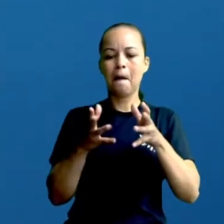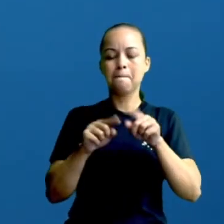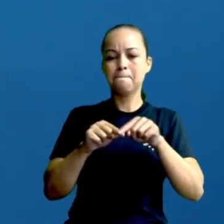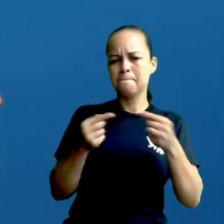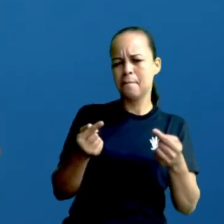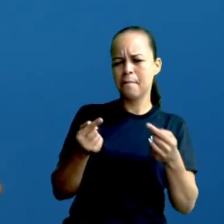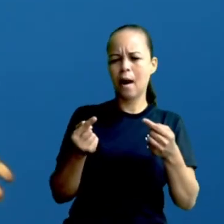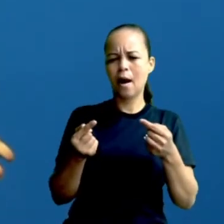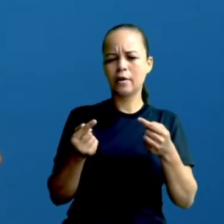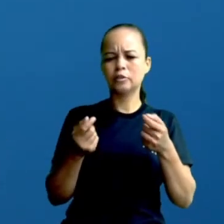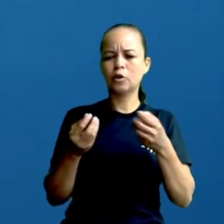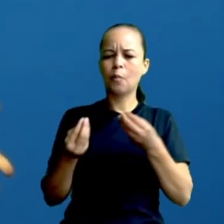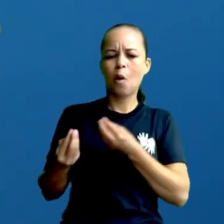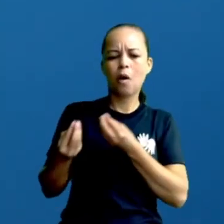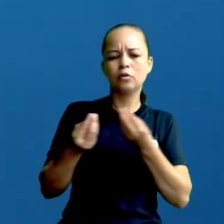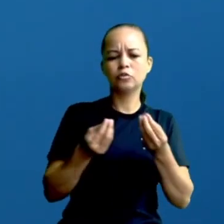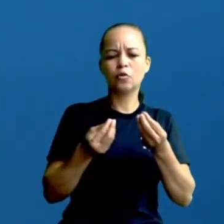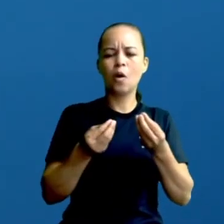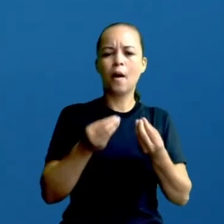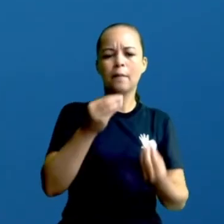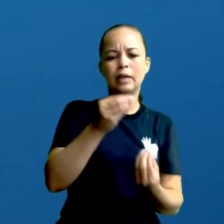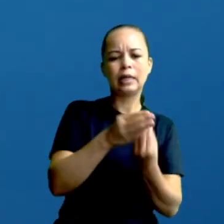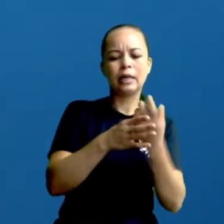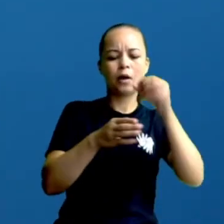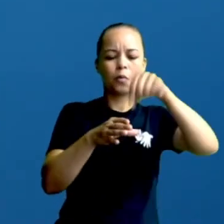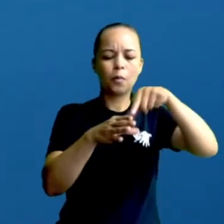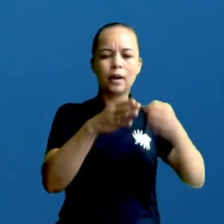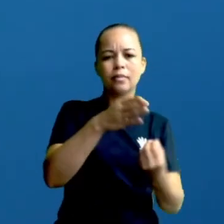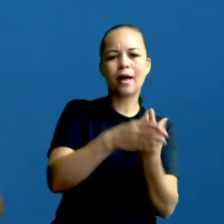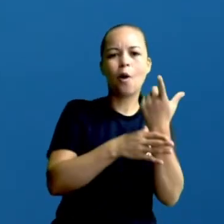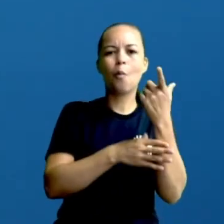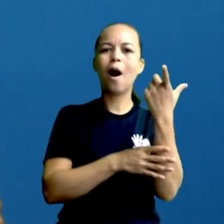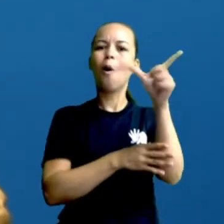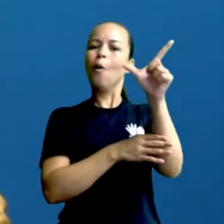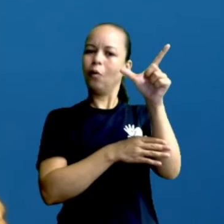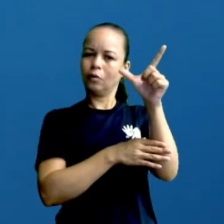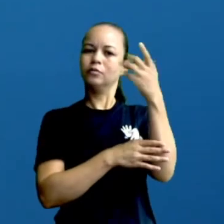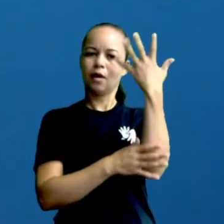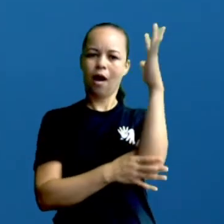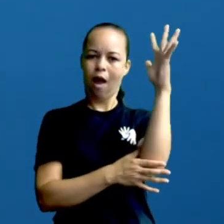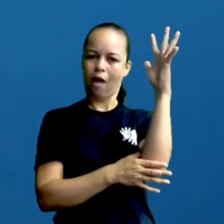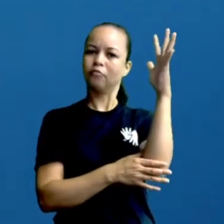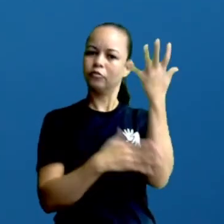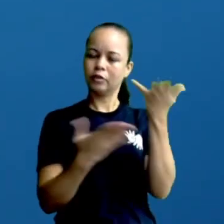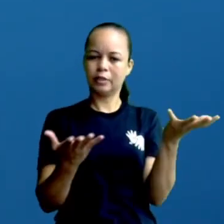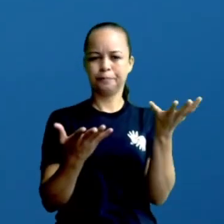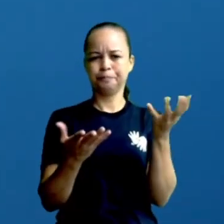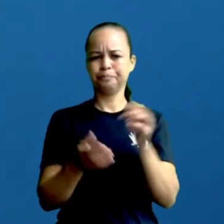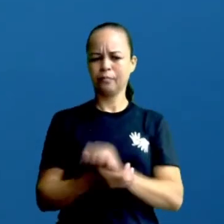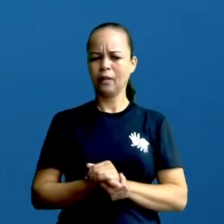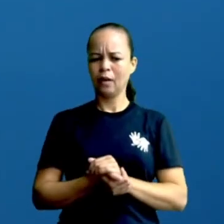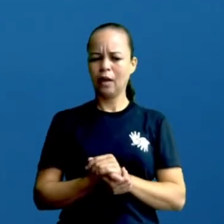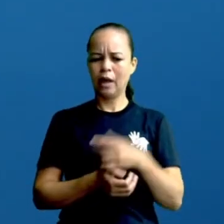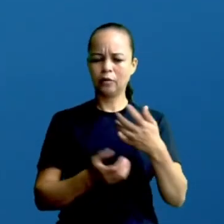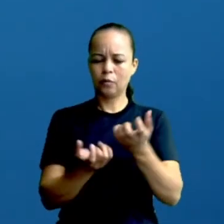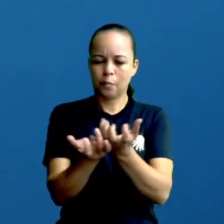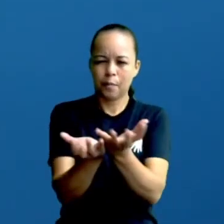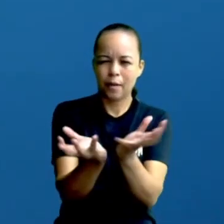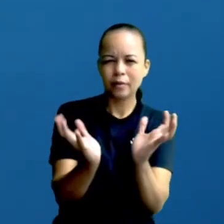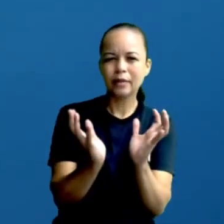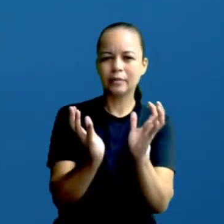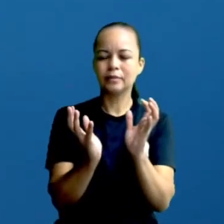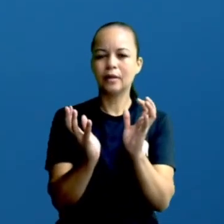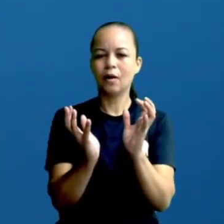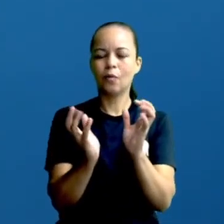Então, será que eu vou usar veneno? Se eu usar veneno, será que esse solo vai ser o mesmo, gente? Talvez não seja. Então, são